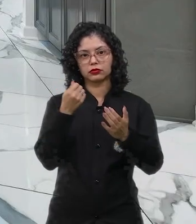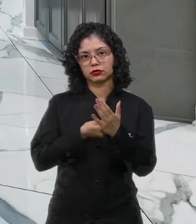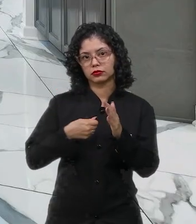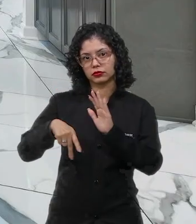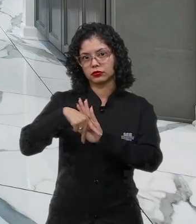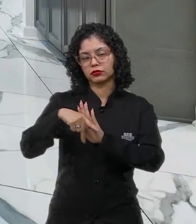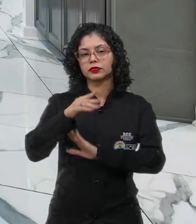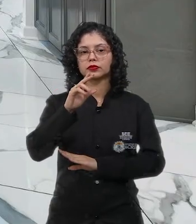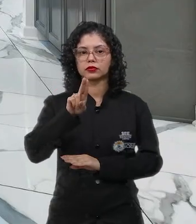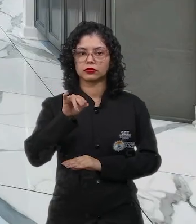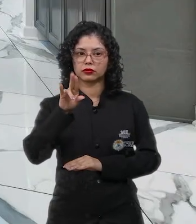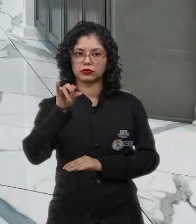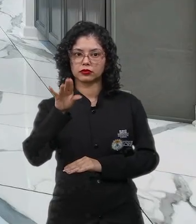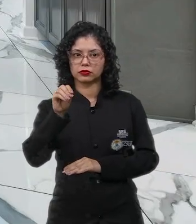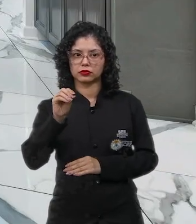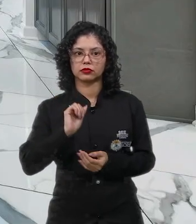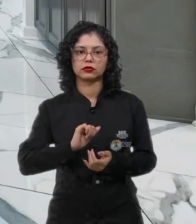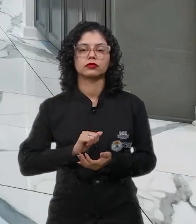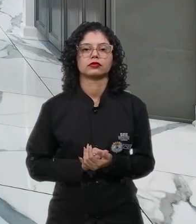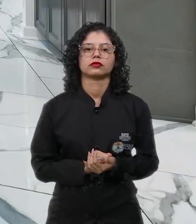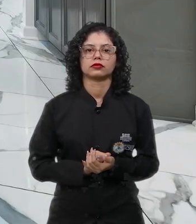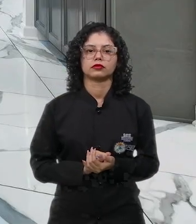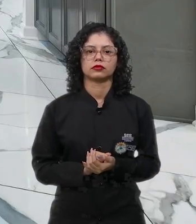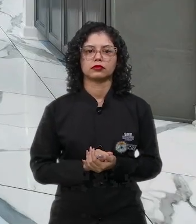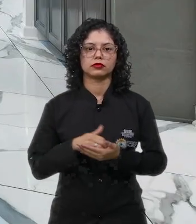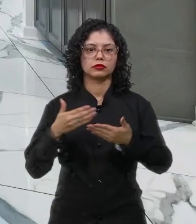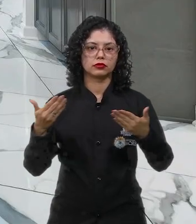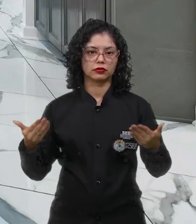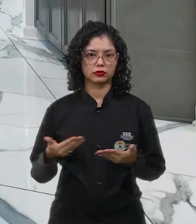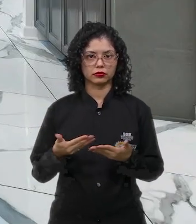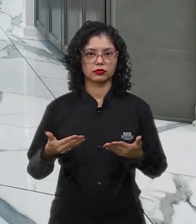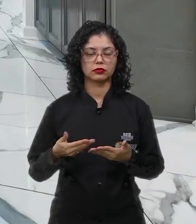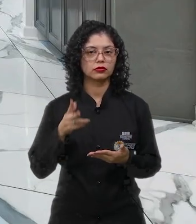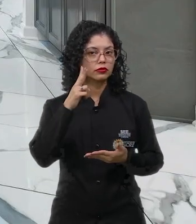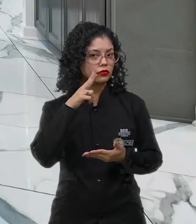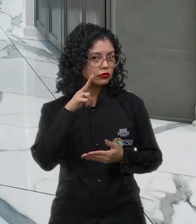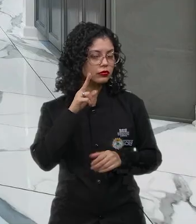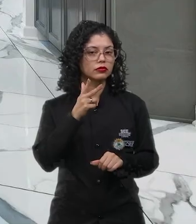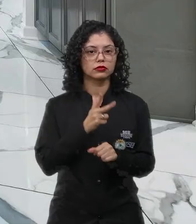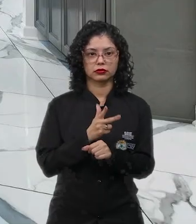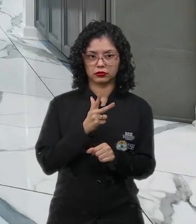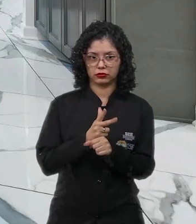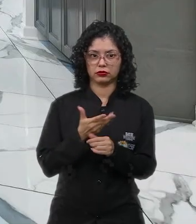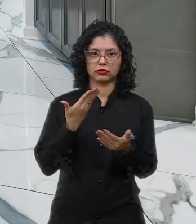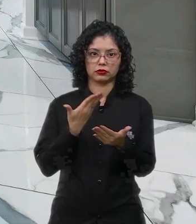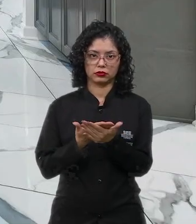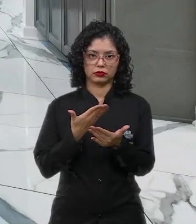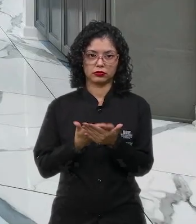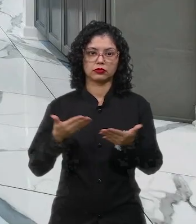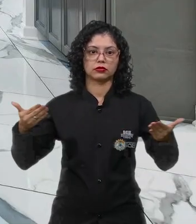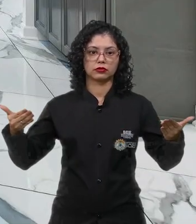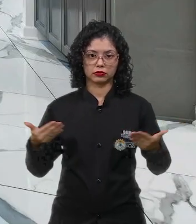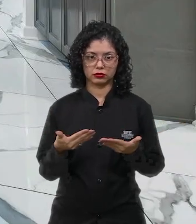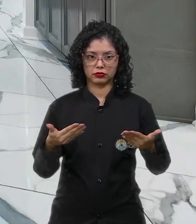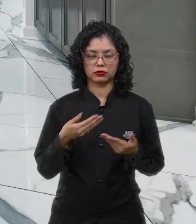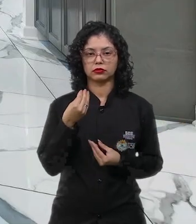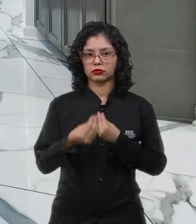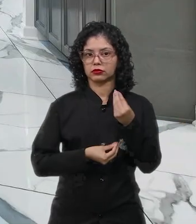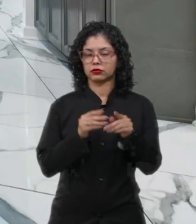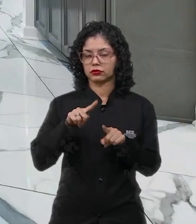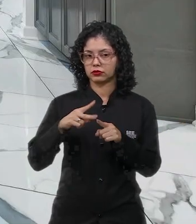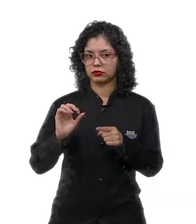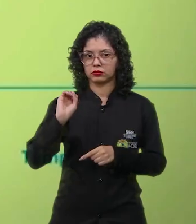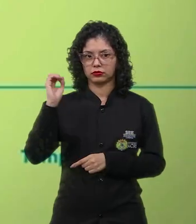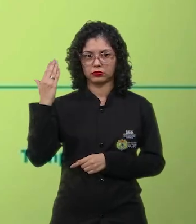à umidade e à durabilidade. Então agora a gente vai assistir um vídeo explicando o funcionamento ali da geladeira,